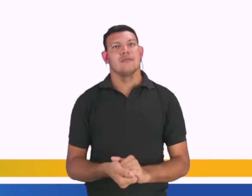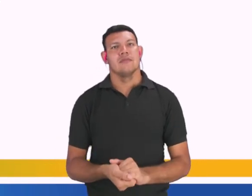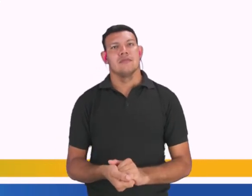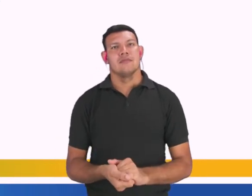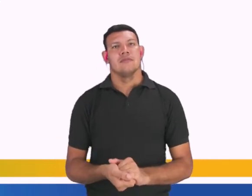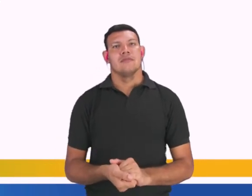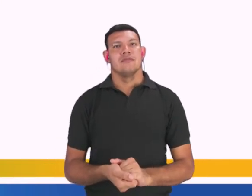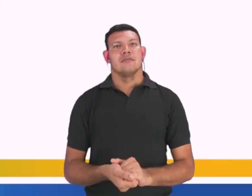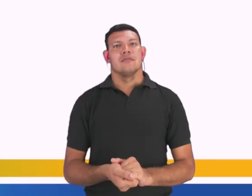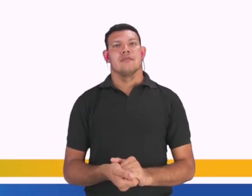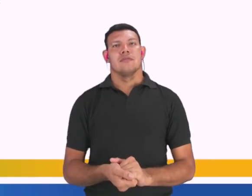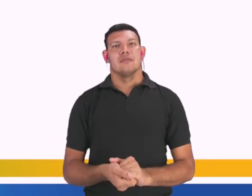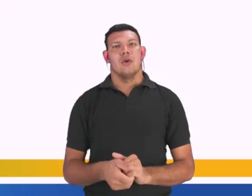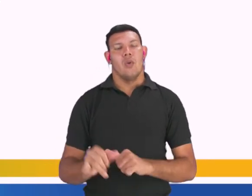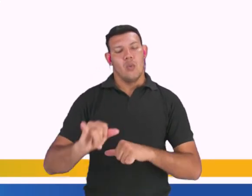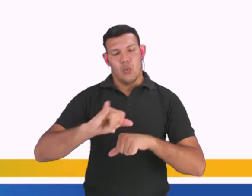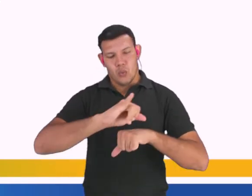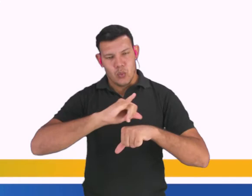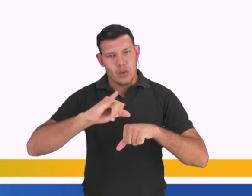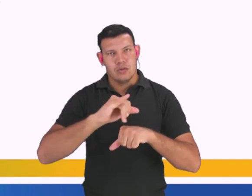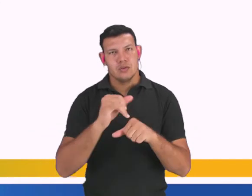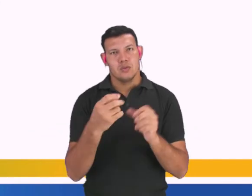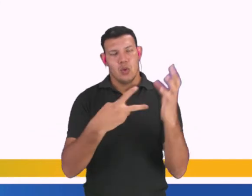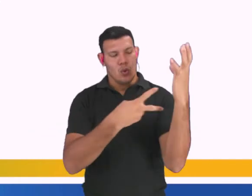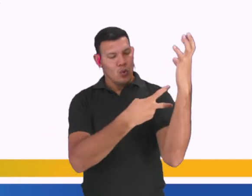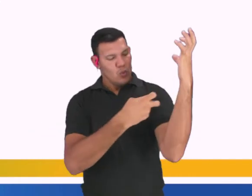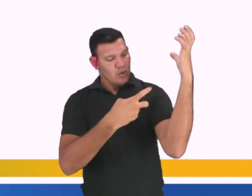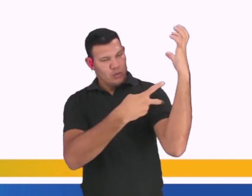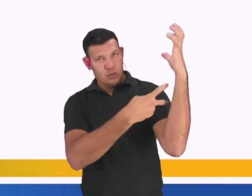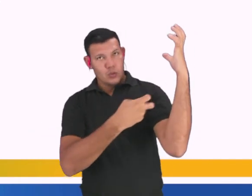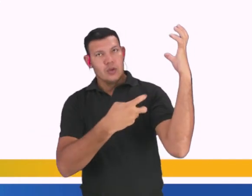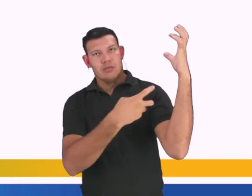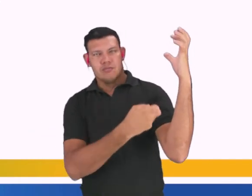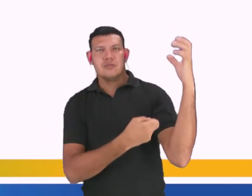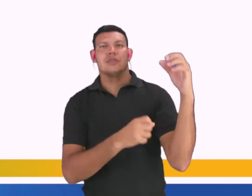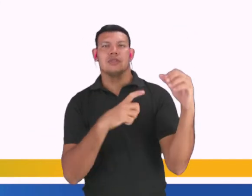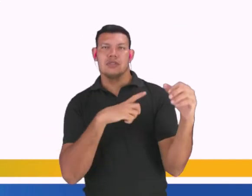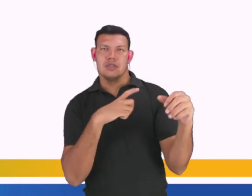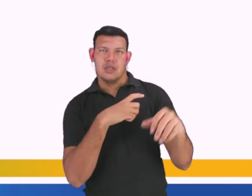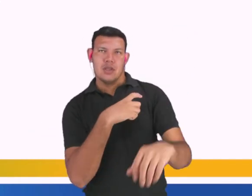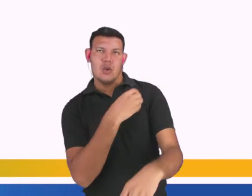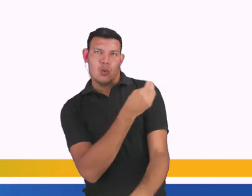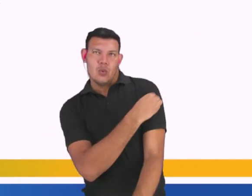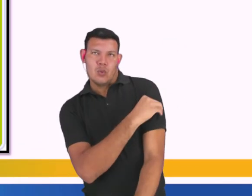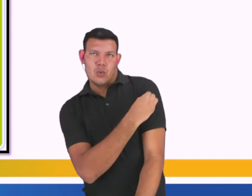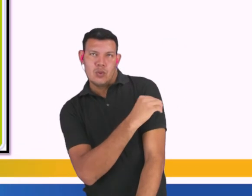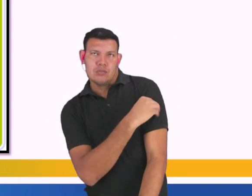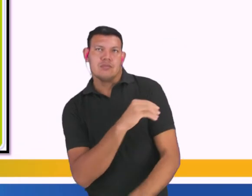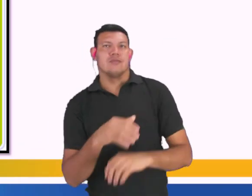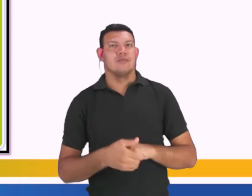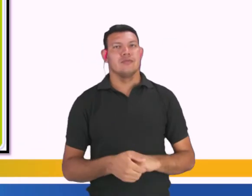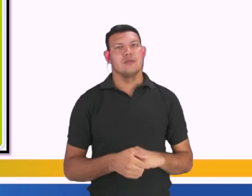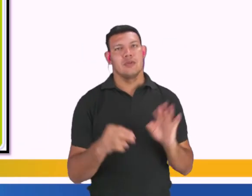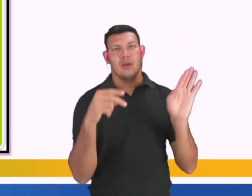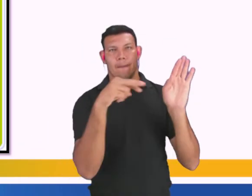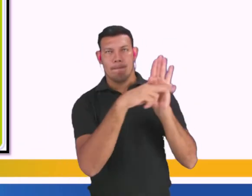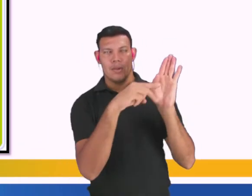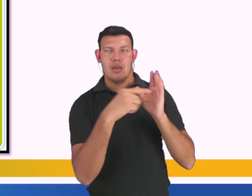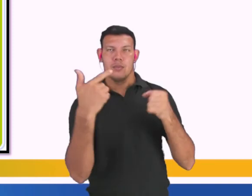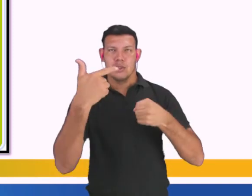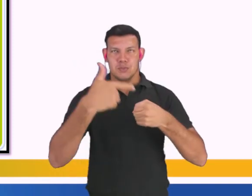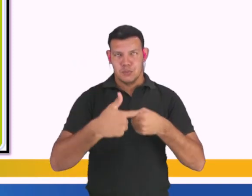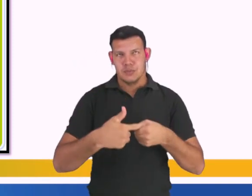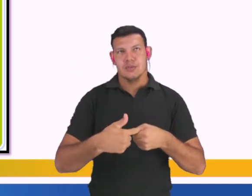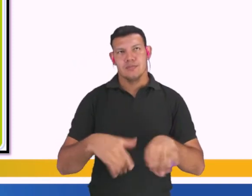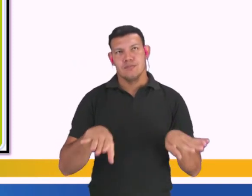do óleo, né? Então, você pode obter o álcool, você pode ter o óleo, o biocombustível também. Aqui é